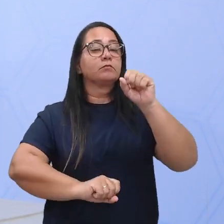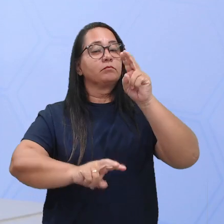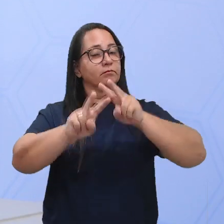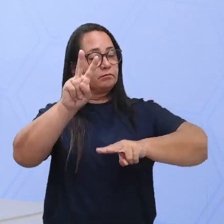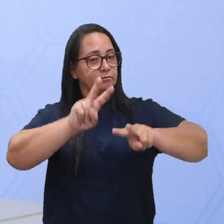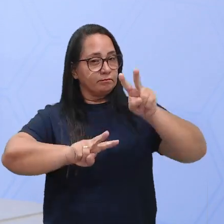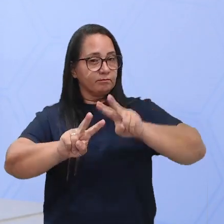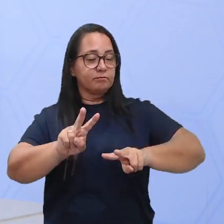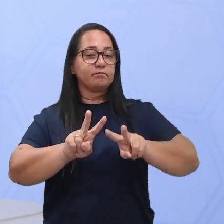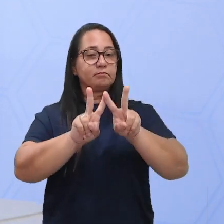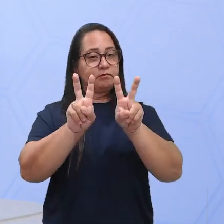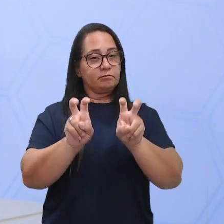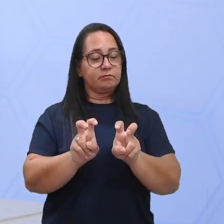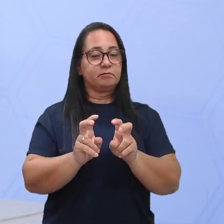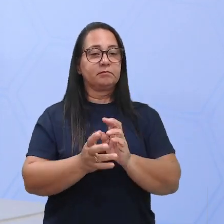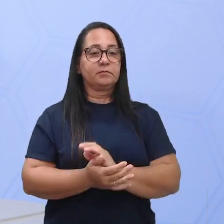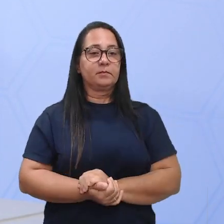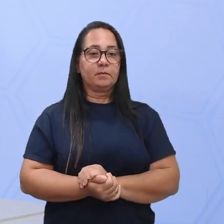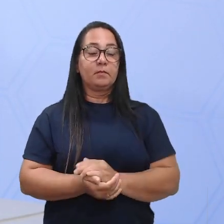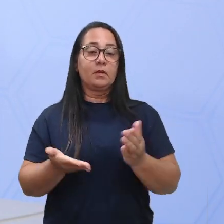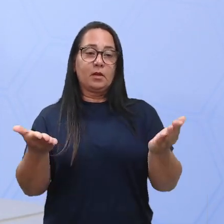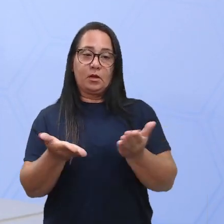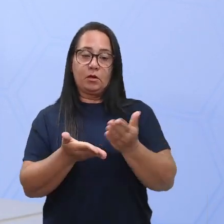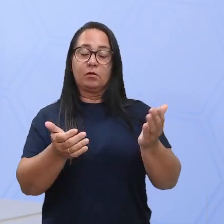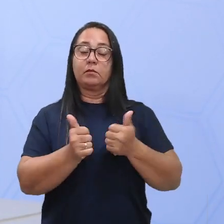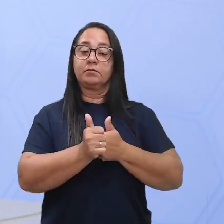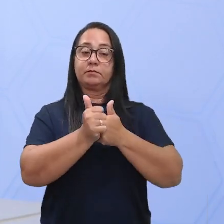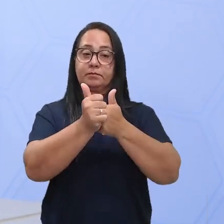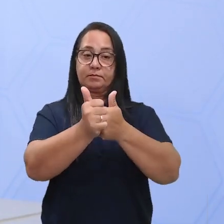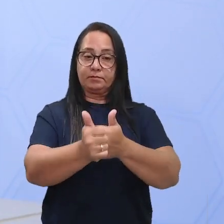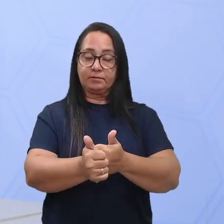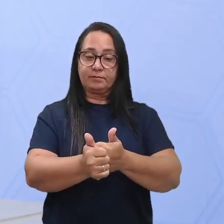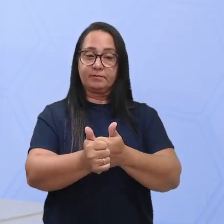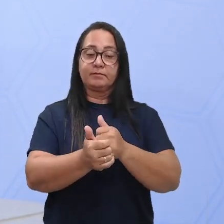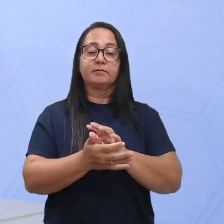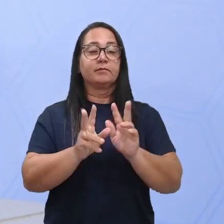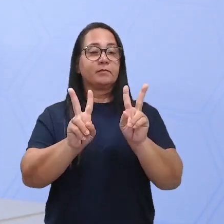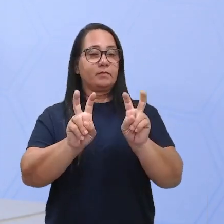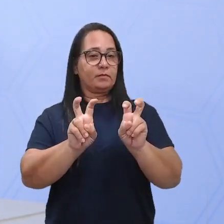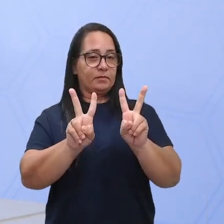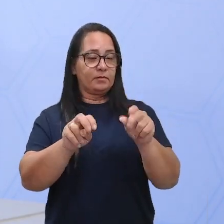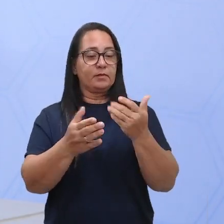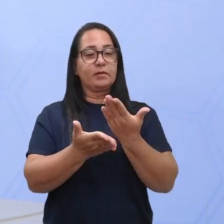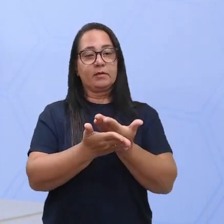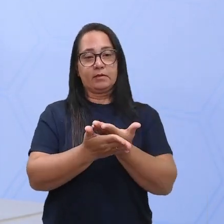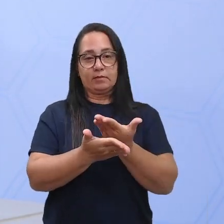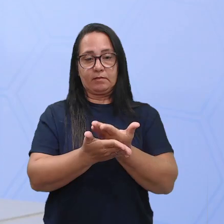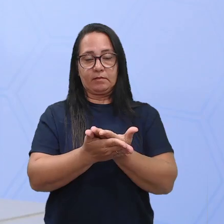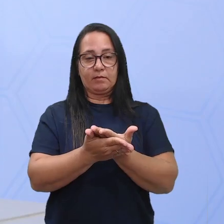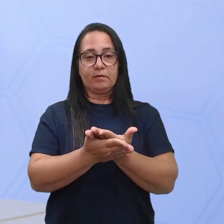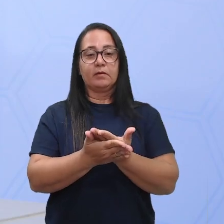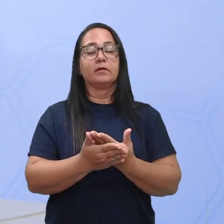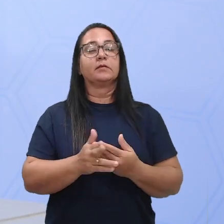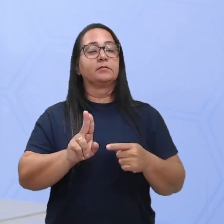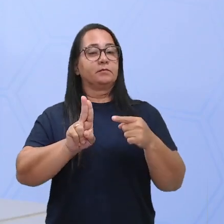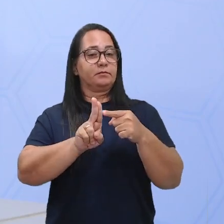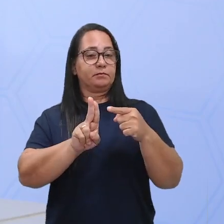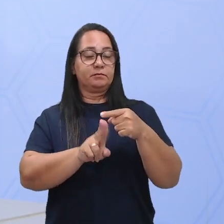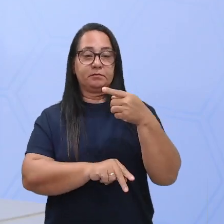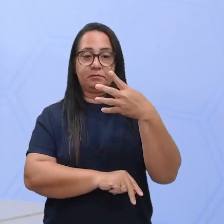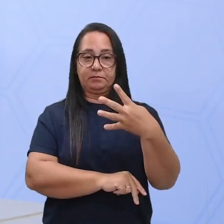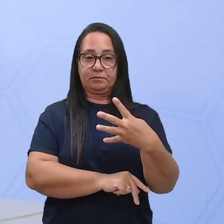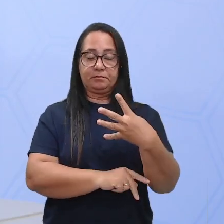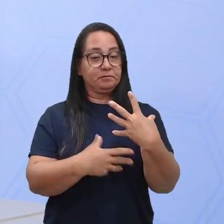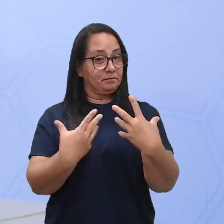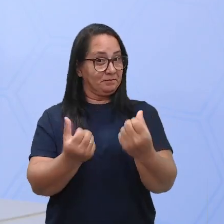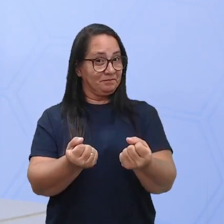seu e-book. E agora, acompanhe comigo a temática da aula da unidade 4. Bora